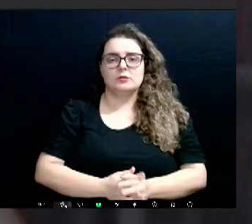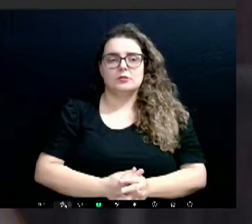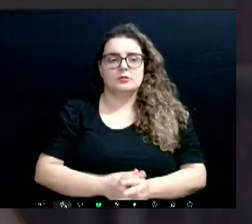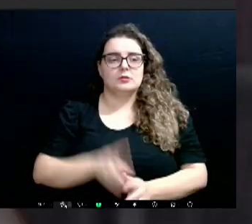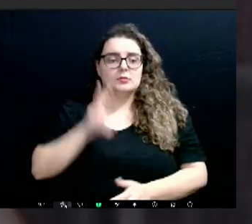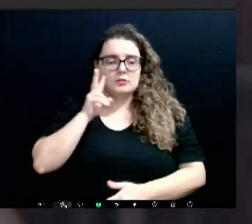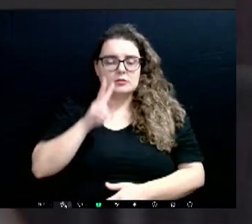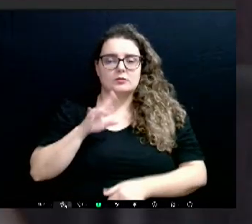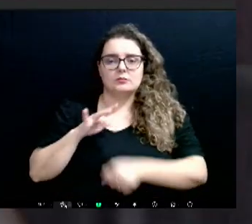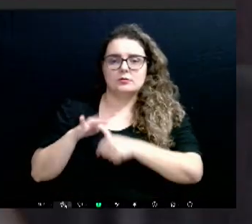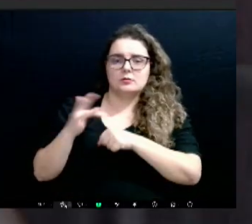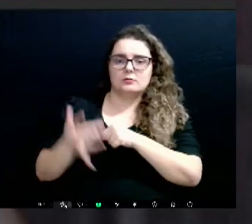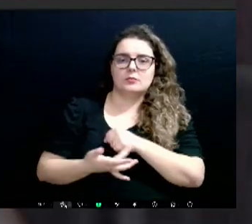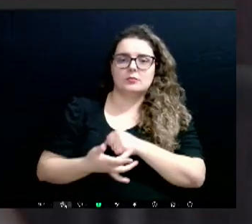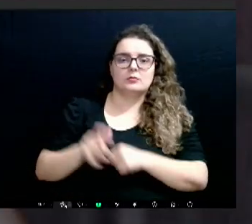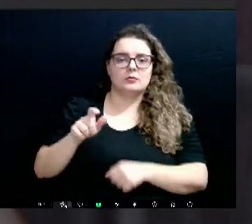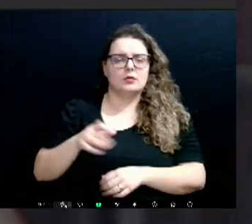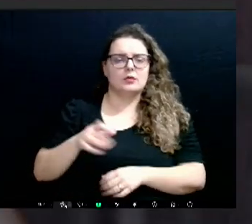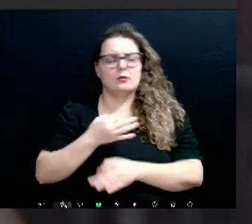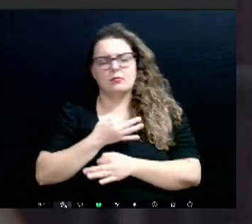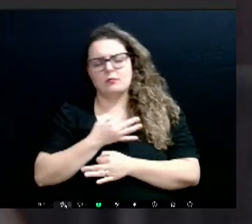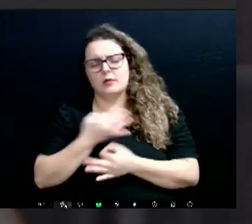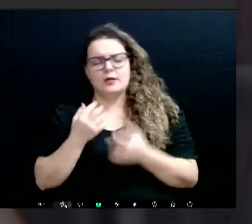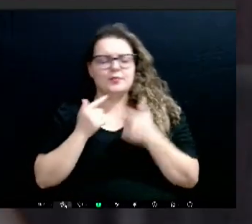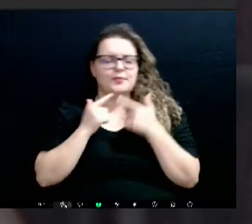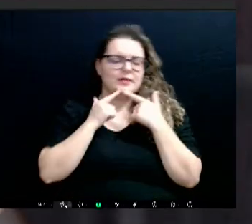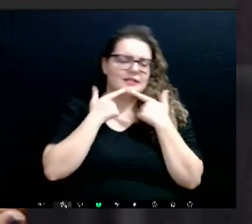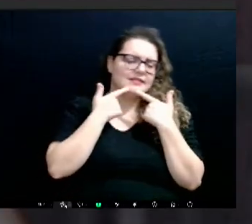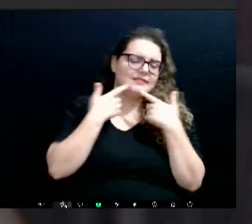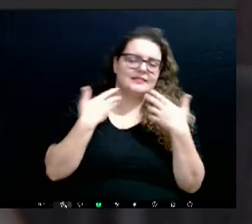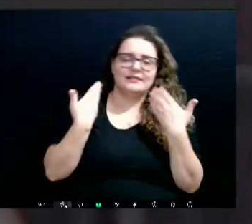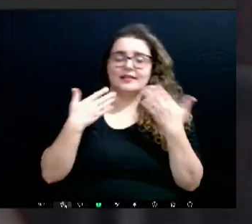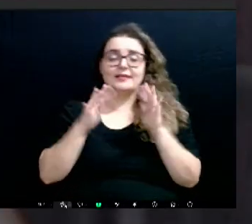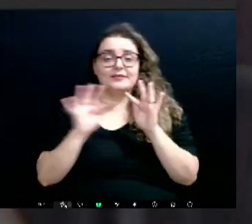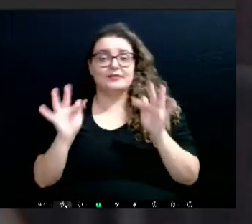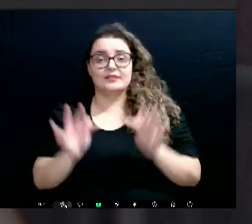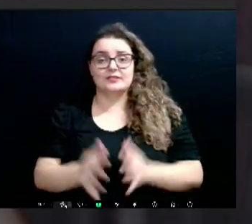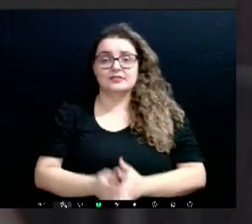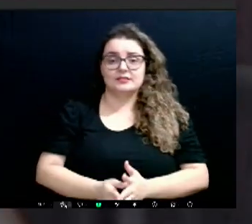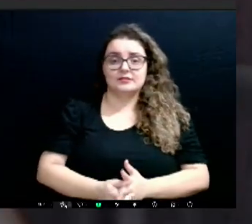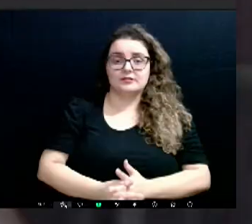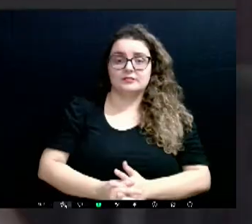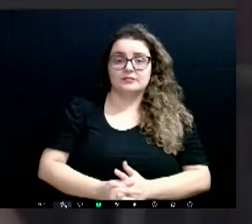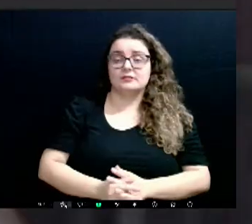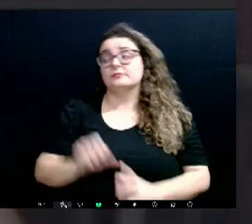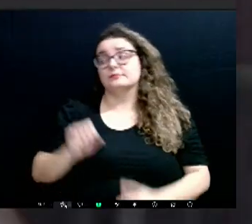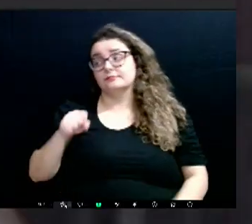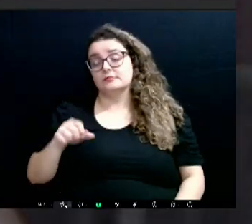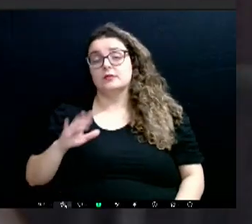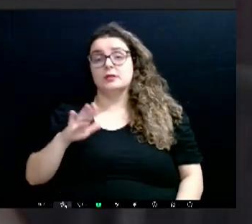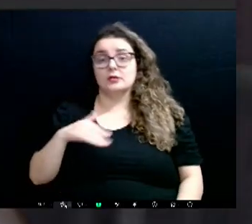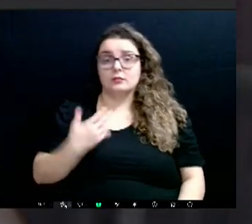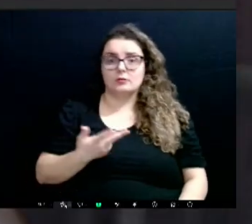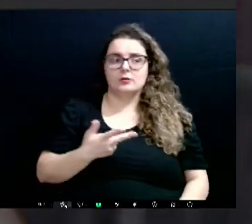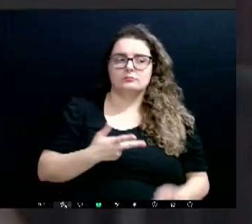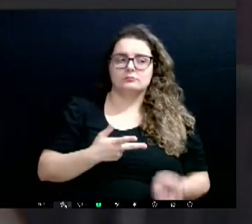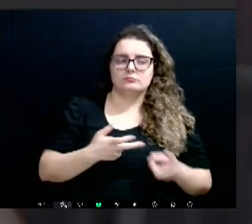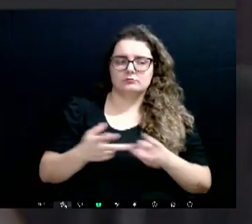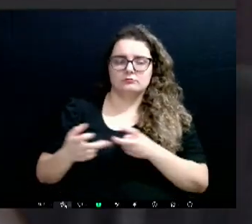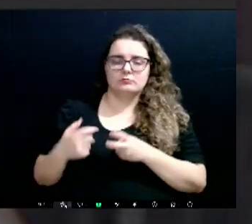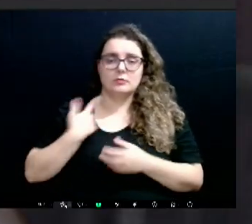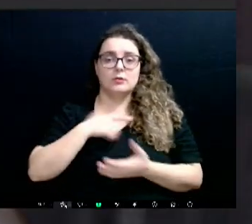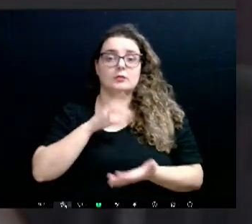aquela perfeição, o sorriso, a alegria, a felicidade. E quando a gente se dá conta que para nossa realidade a gente